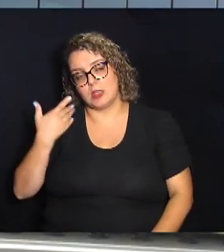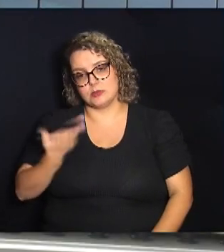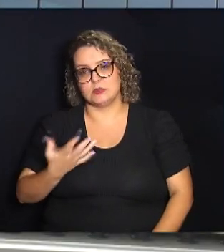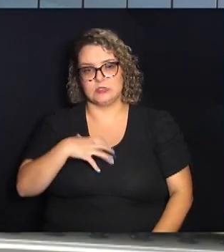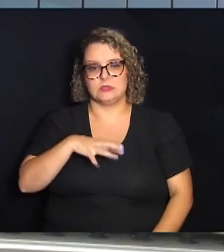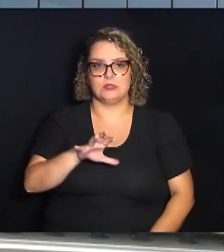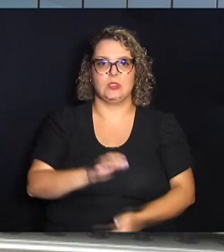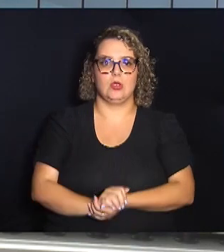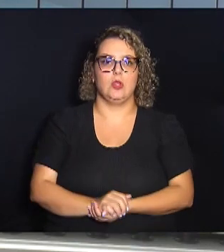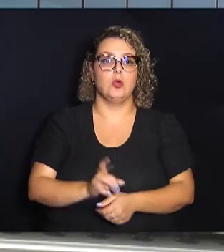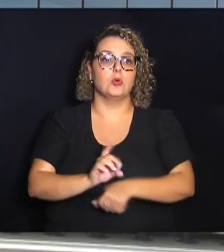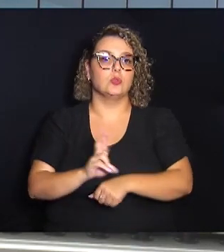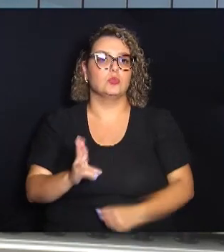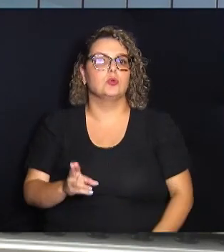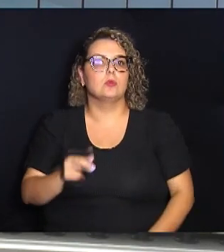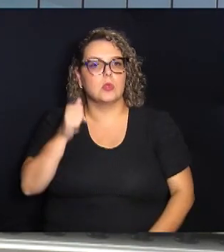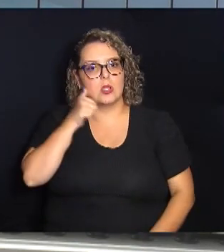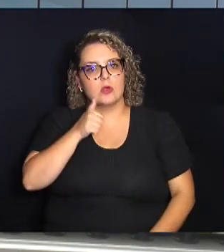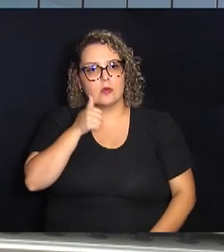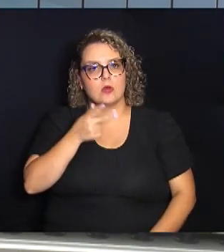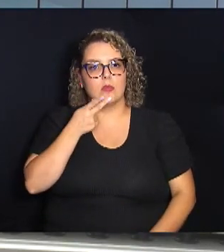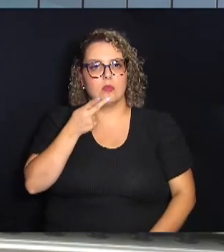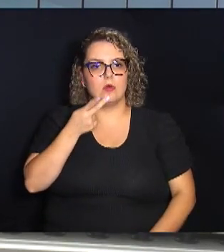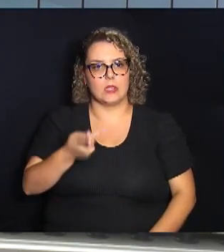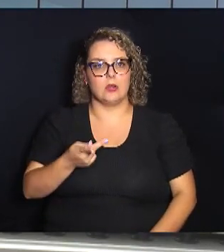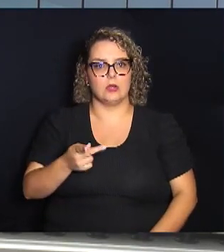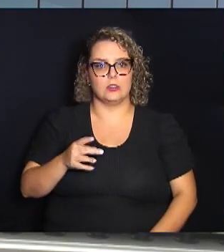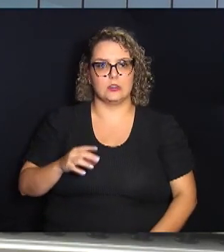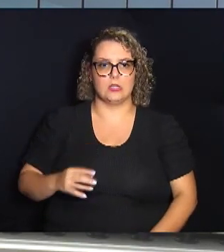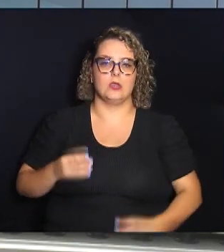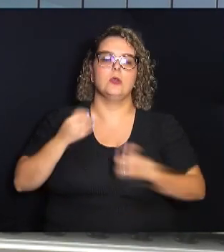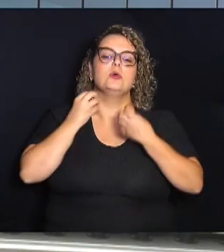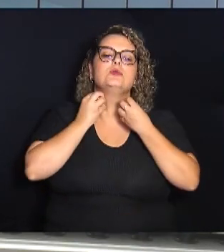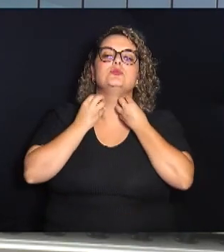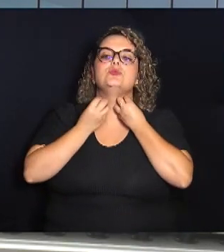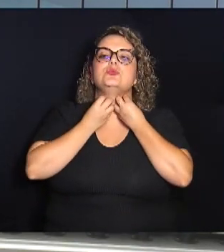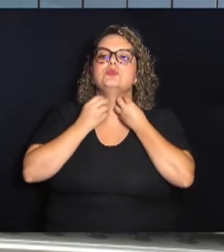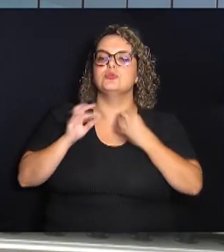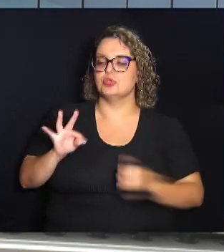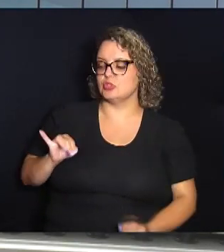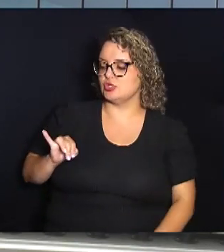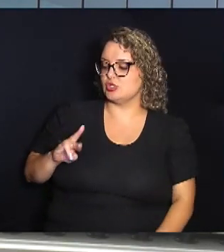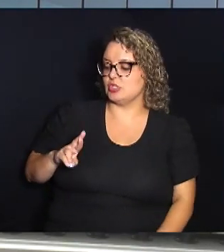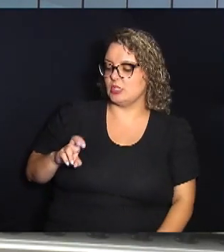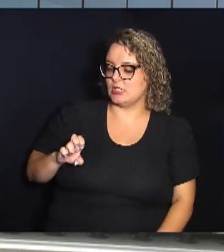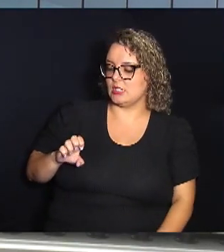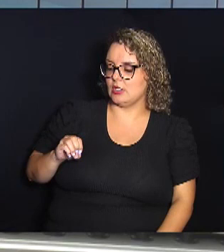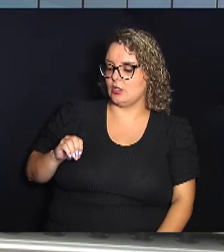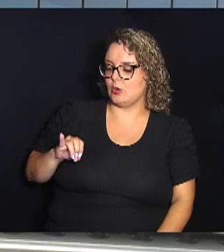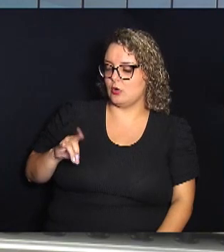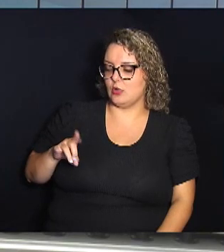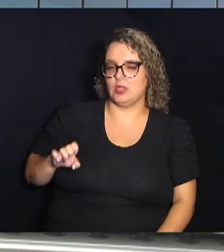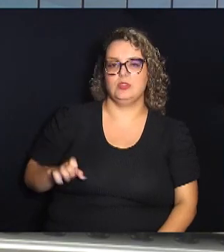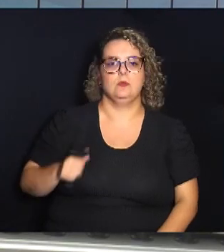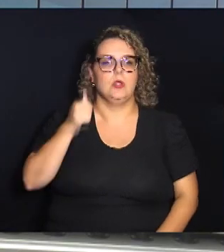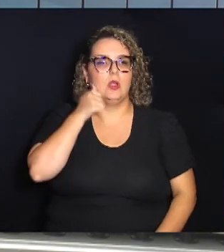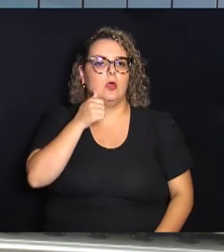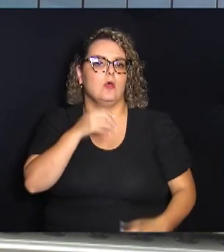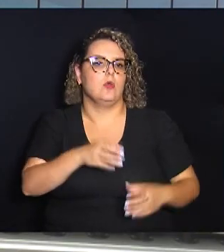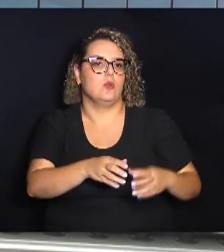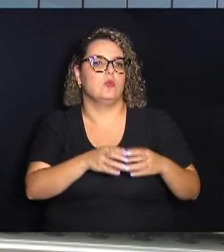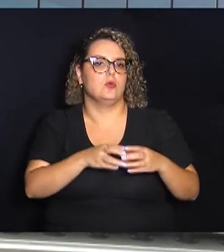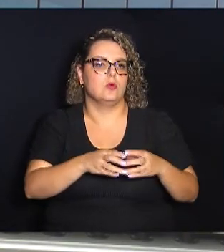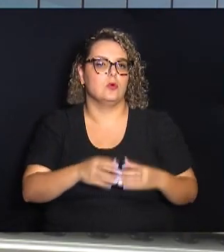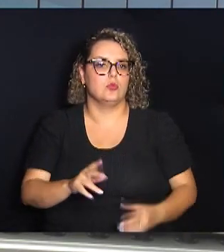Doutor, para as mulheres, você falou da questão da tireoide, né? Para aquelas mulheres que precisam conviver aí